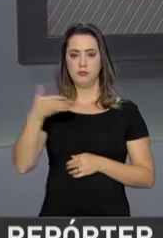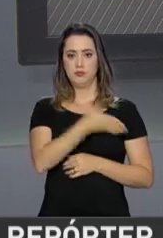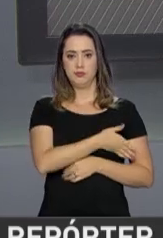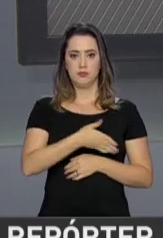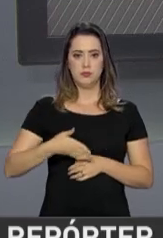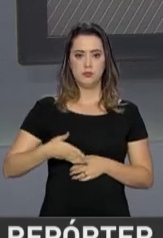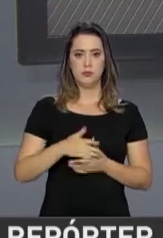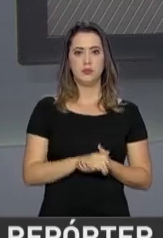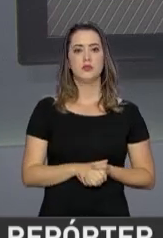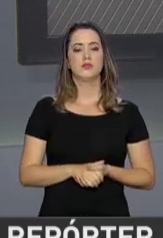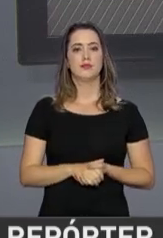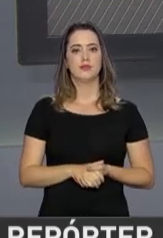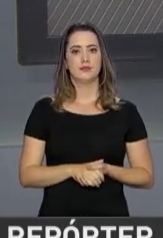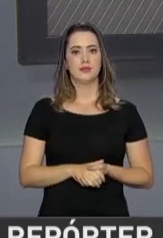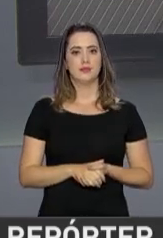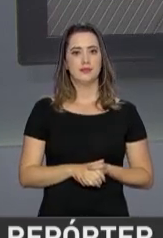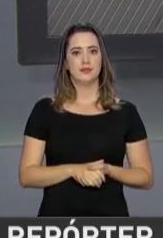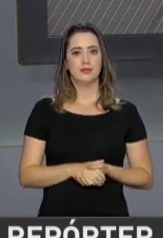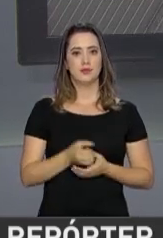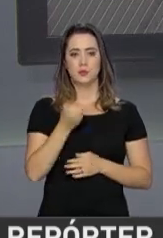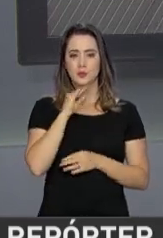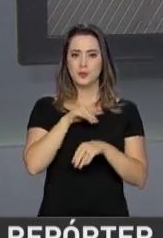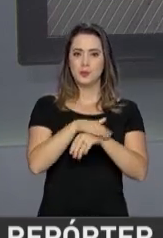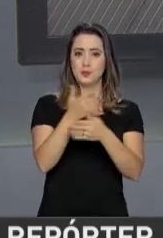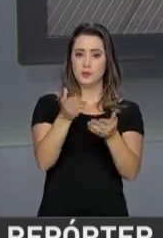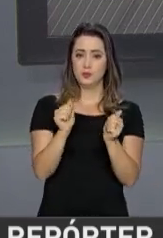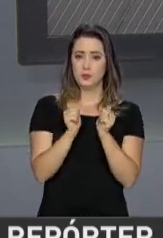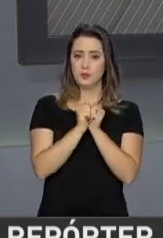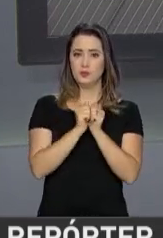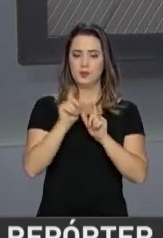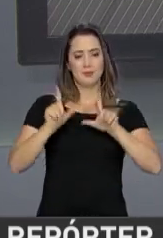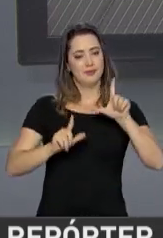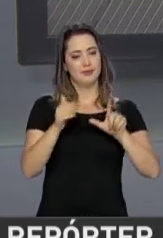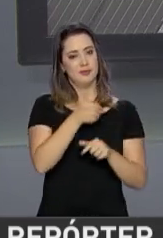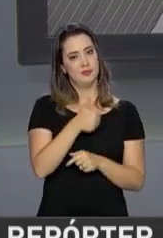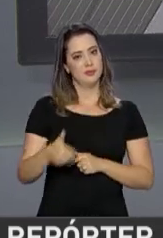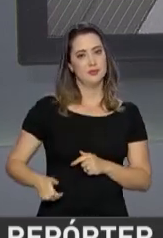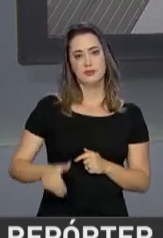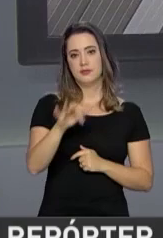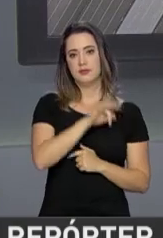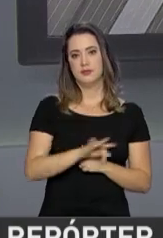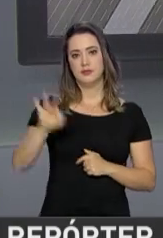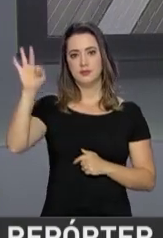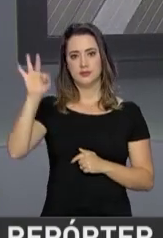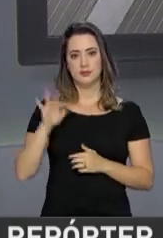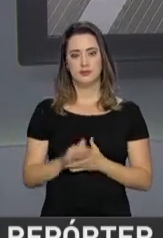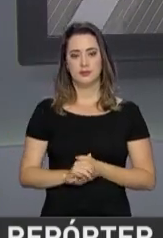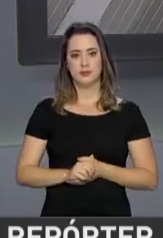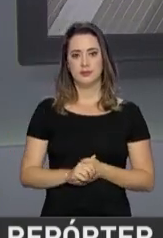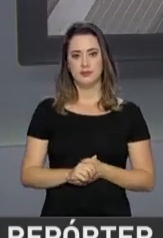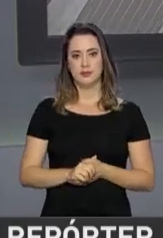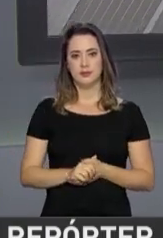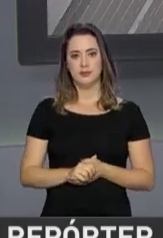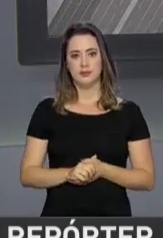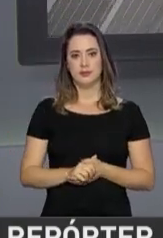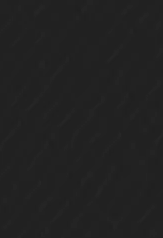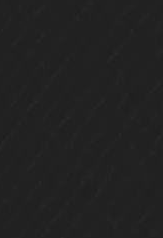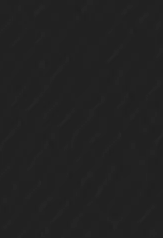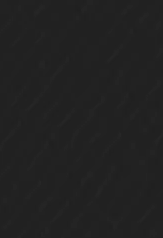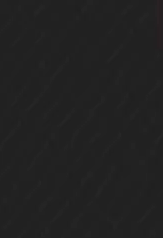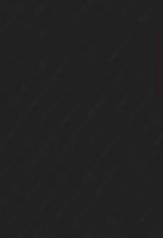está na página da nbr na internet uma boa noite pra você continue com a gente aqui na nbr a tv do governo federal